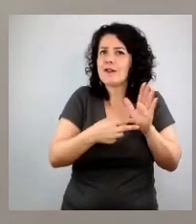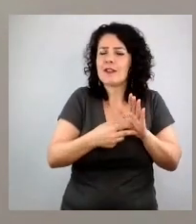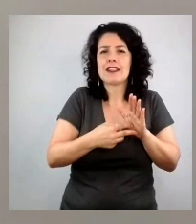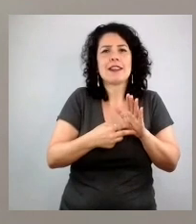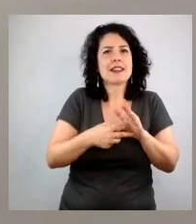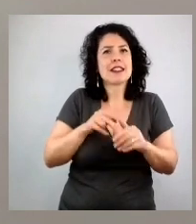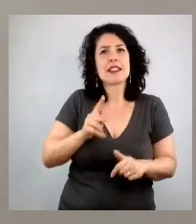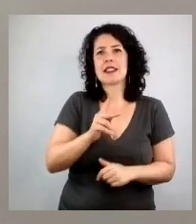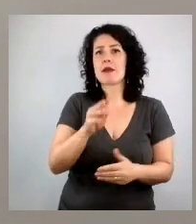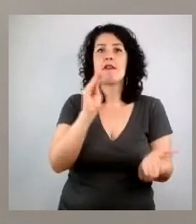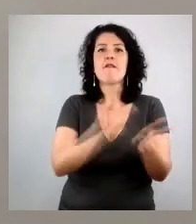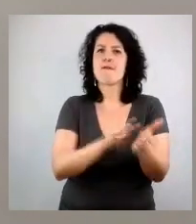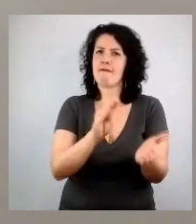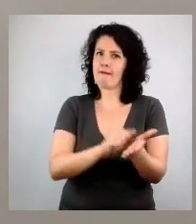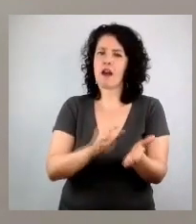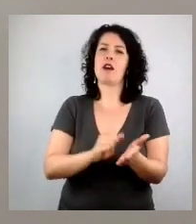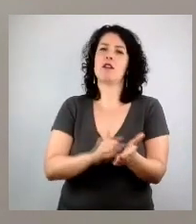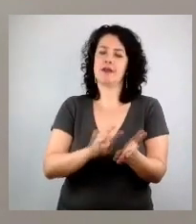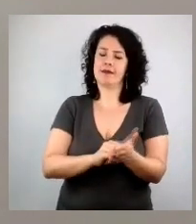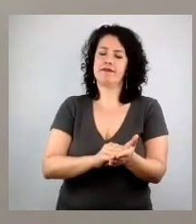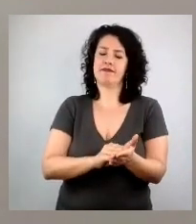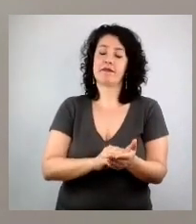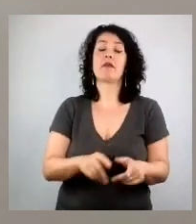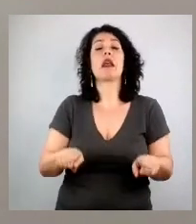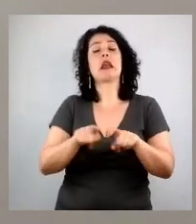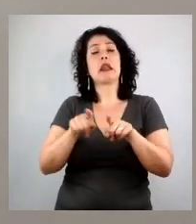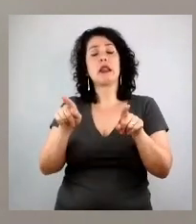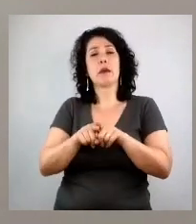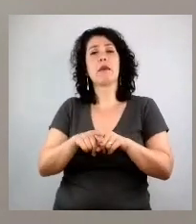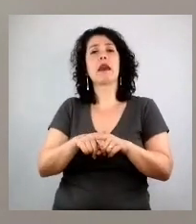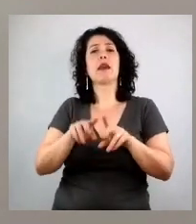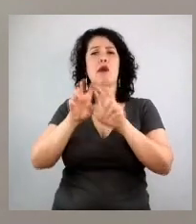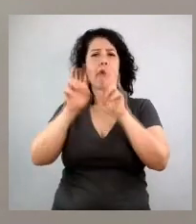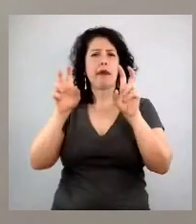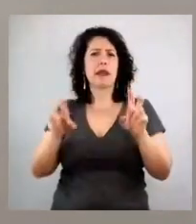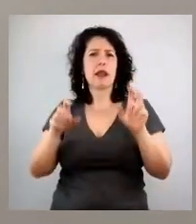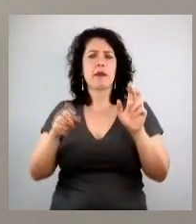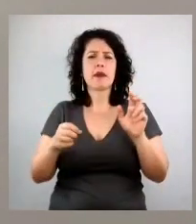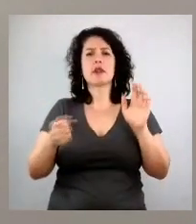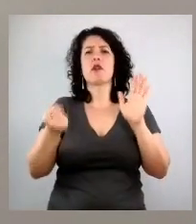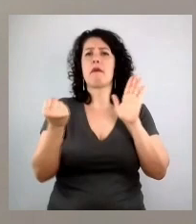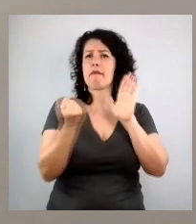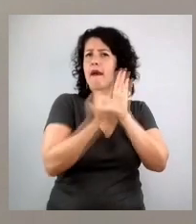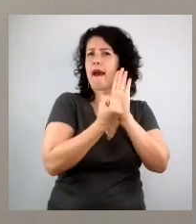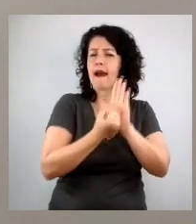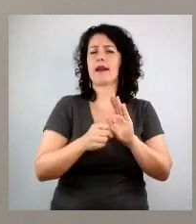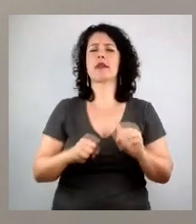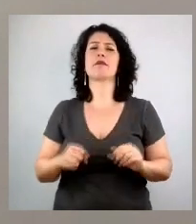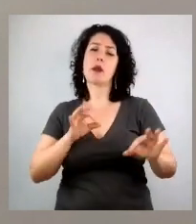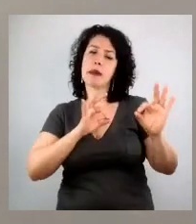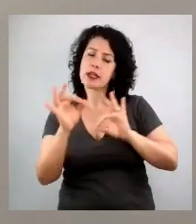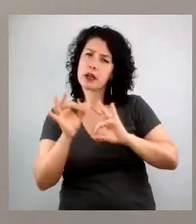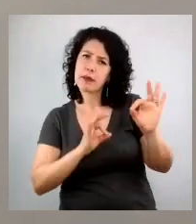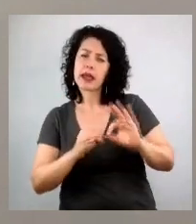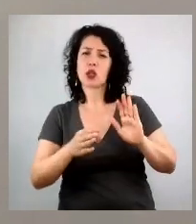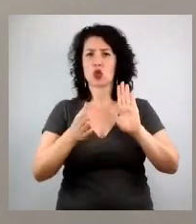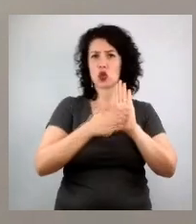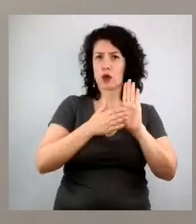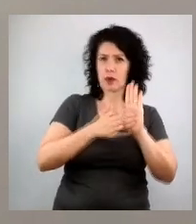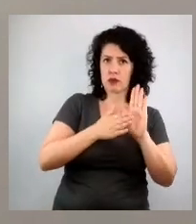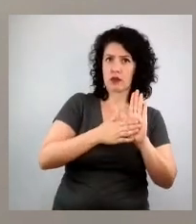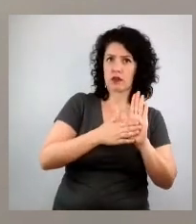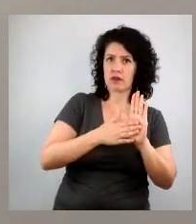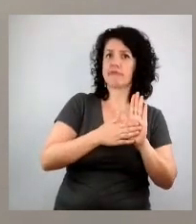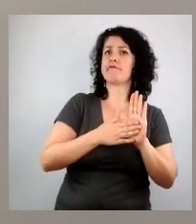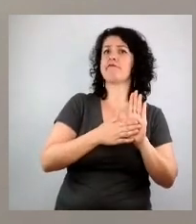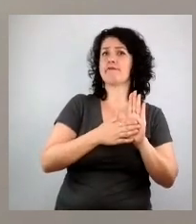termos de marca, de planejamento, de propósito. Quantas pessoas que você conhece pertencem e participam do espaço que está ao